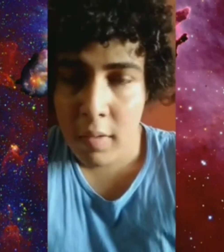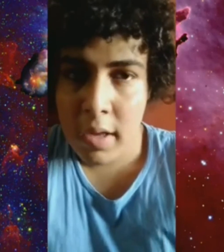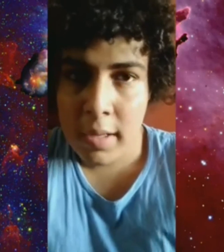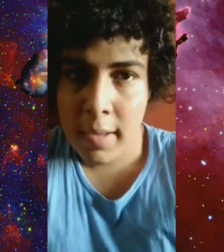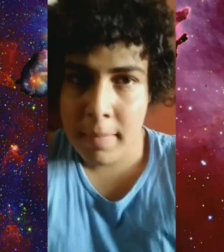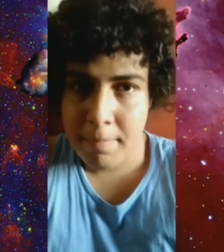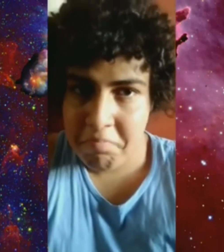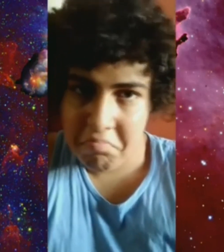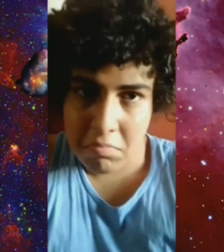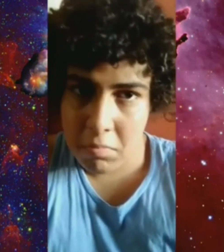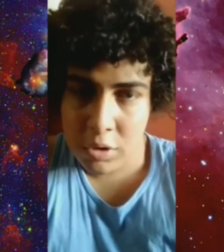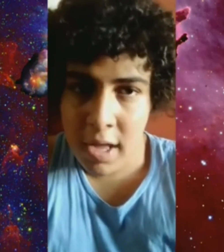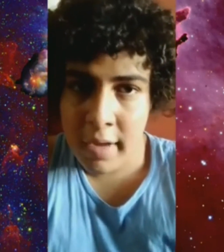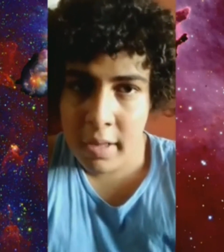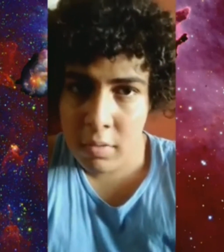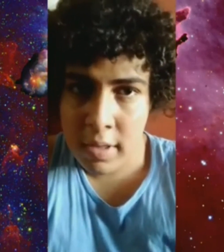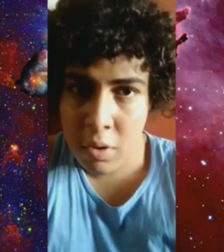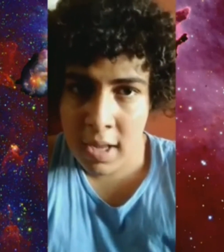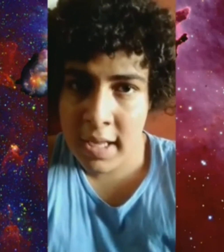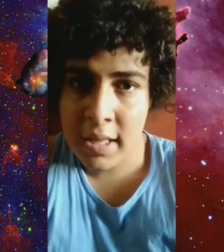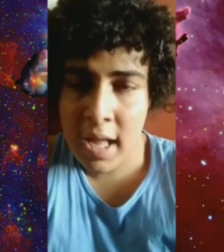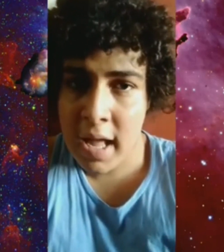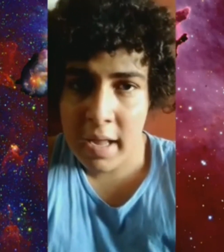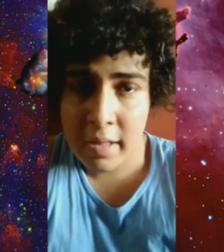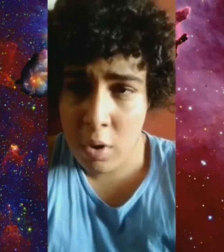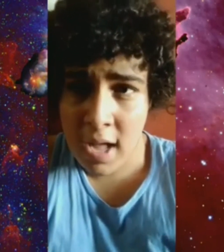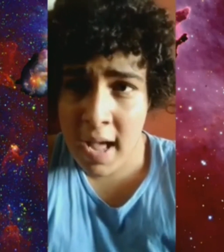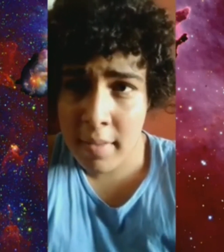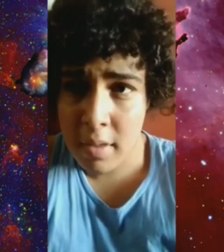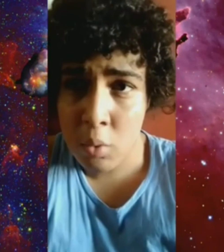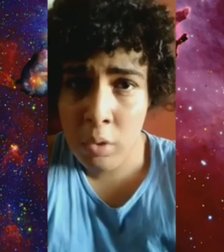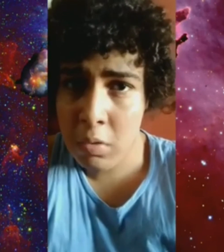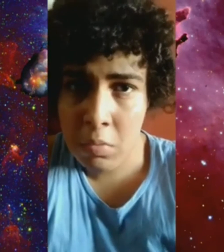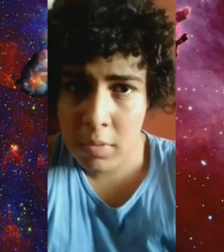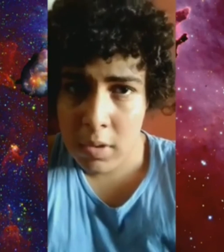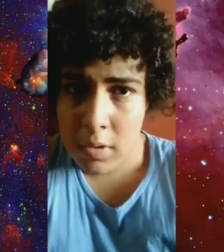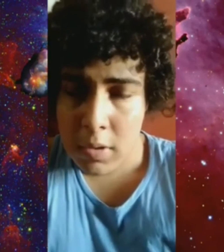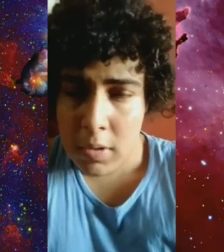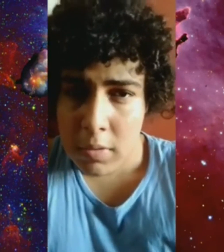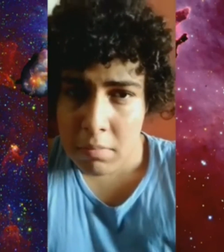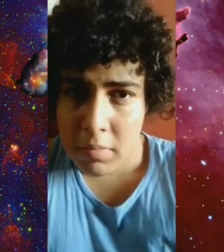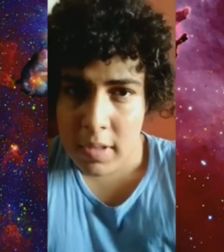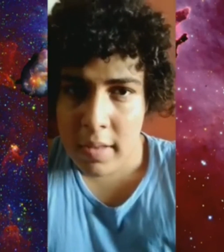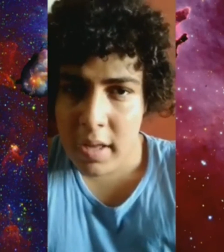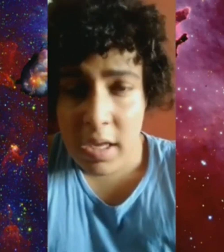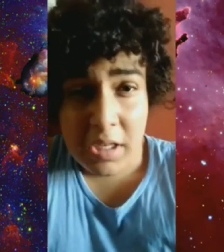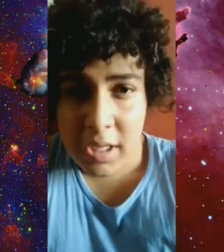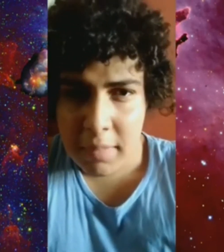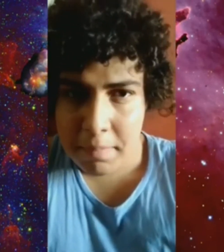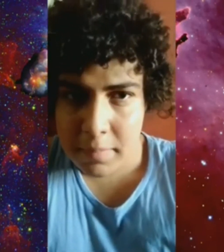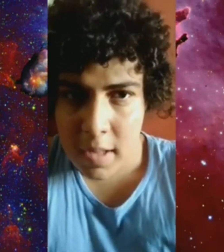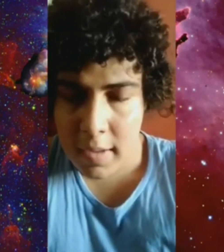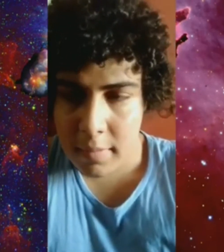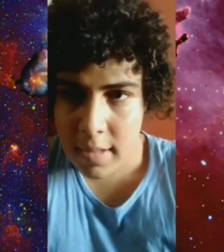E é isso aí, né? Meus talentos é tocar guitarra, é tocar, ser músico, ser